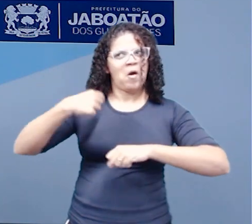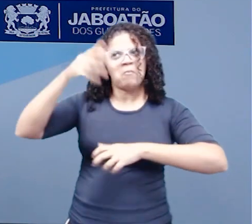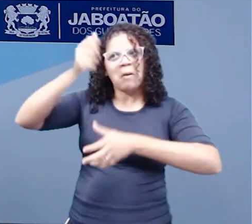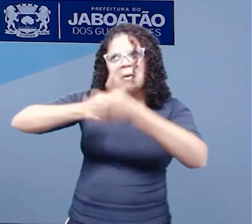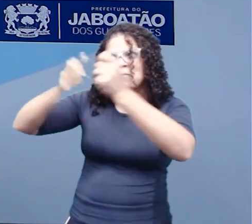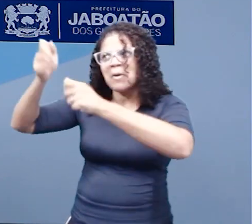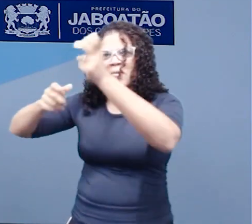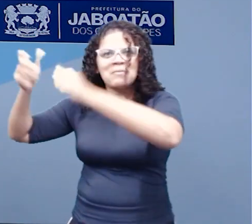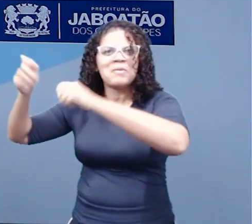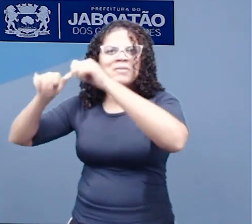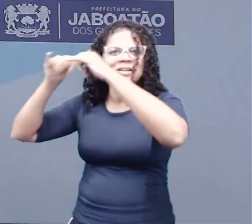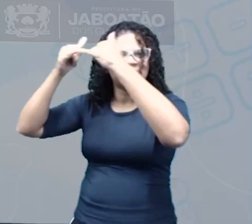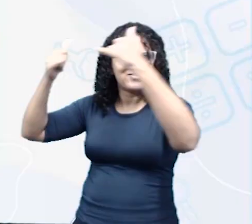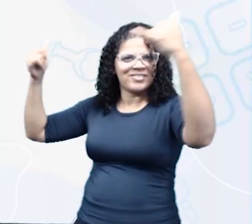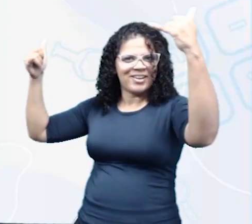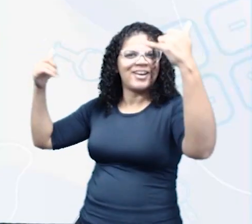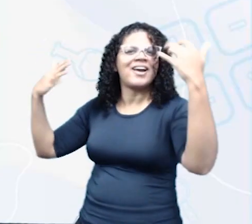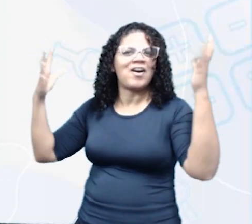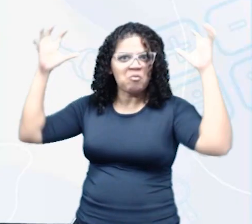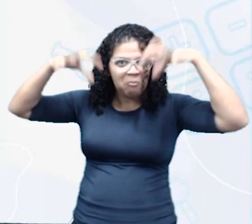bastante, certo? Então,